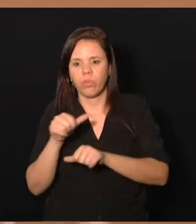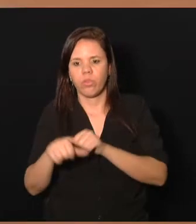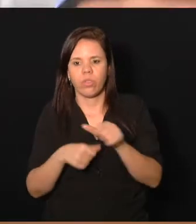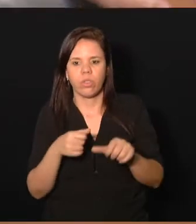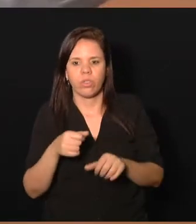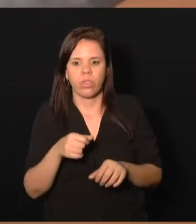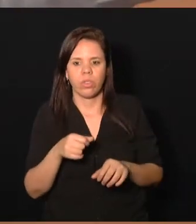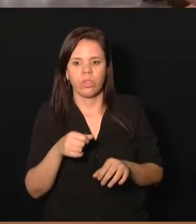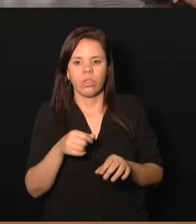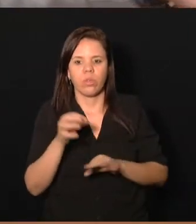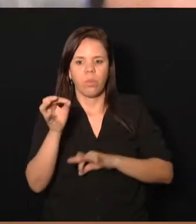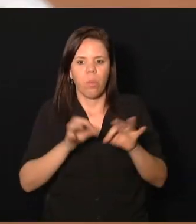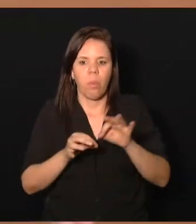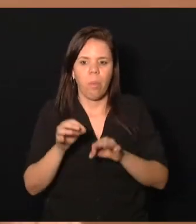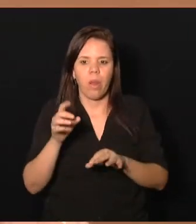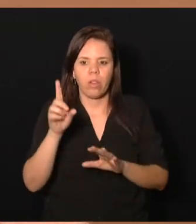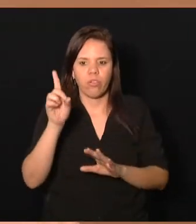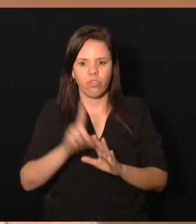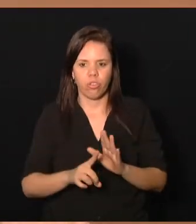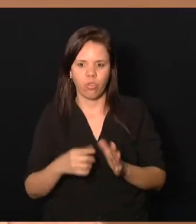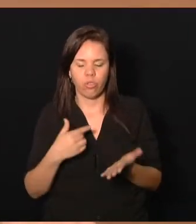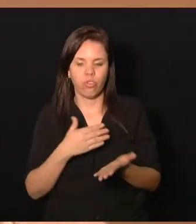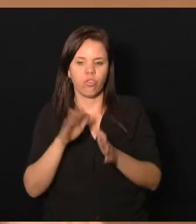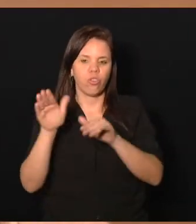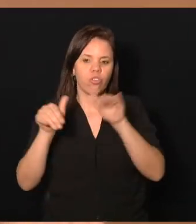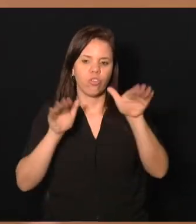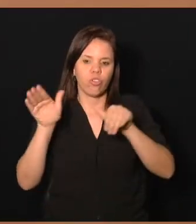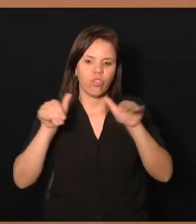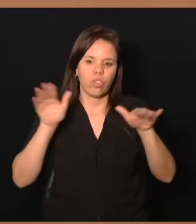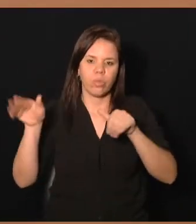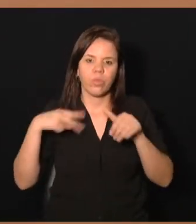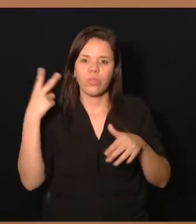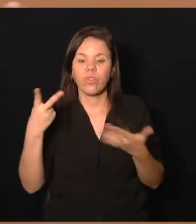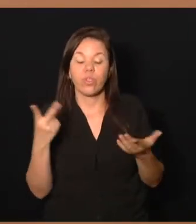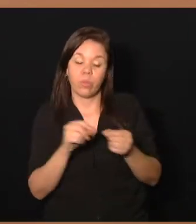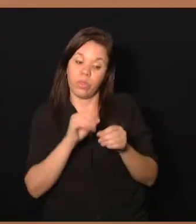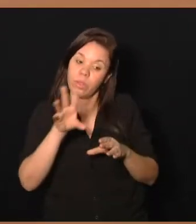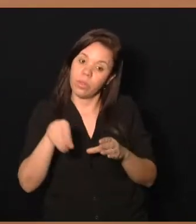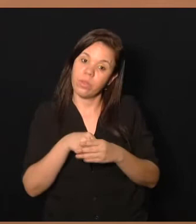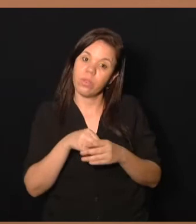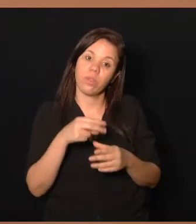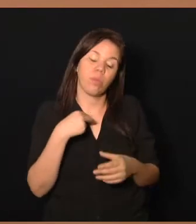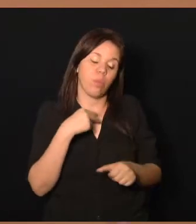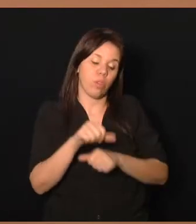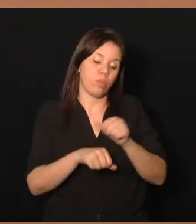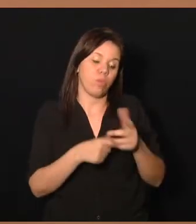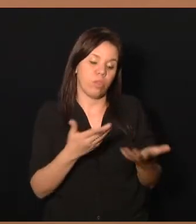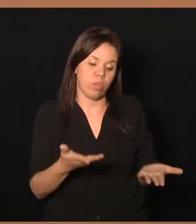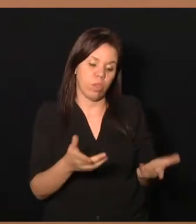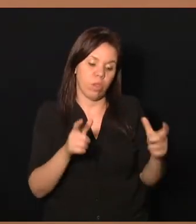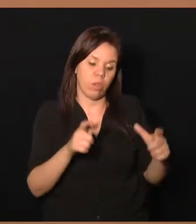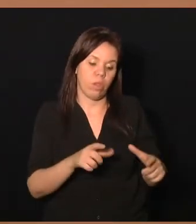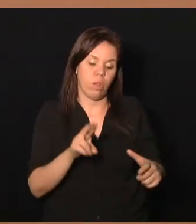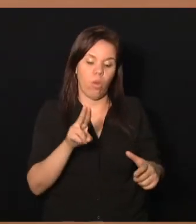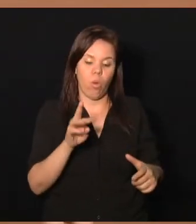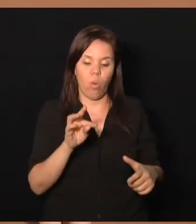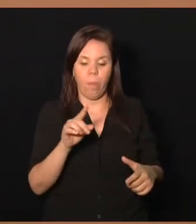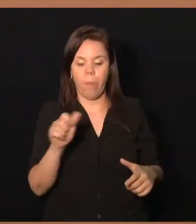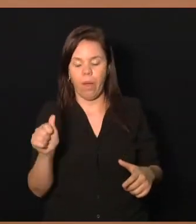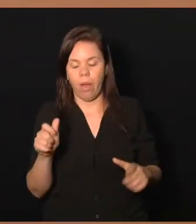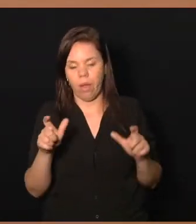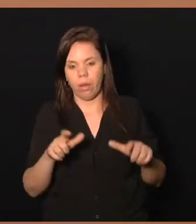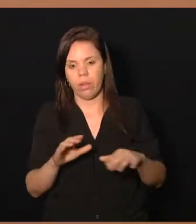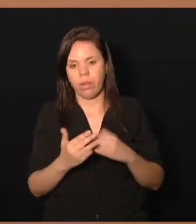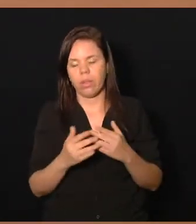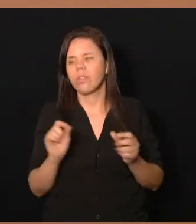diretor, nós chamei os vereadores e falei, essa área aqui precisa ir para a área urbana, que você não vai poder mexer. Nós pusemos. Segundo passo, de